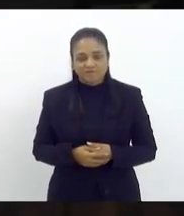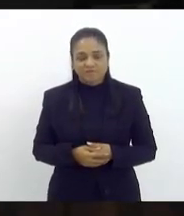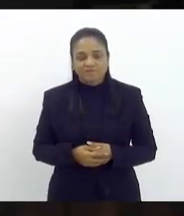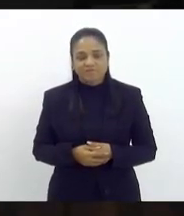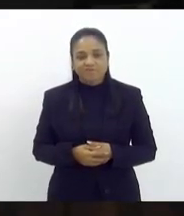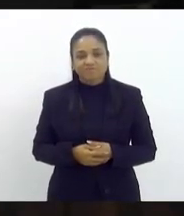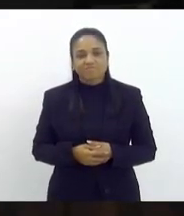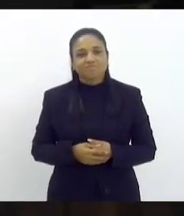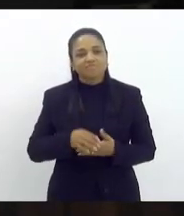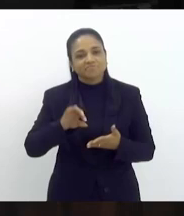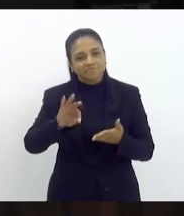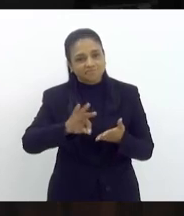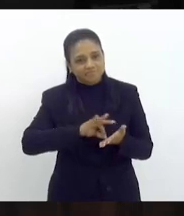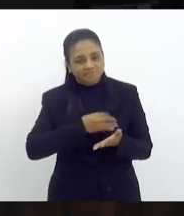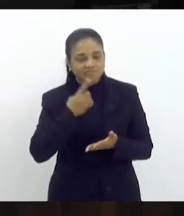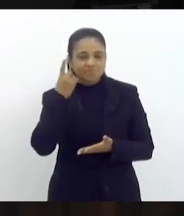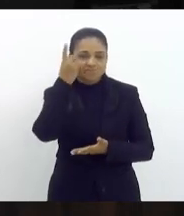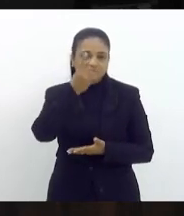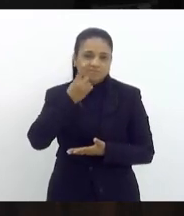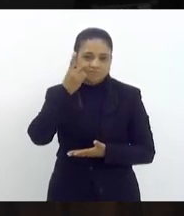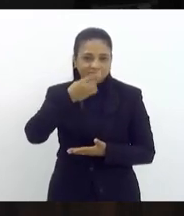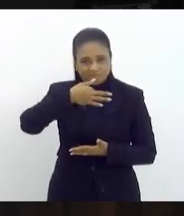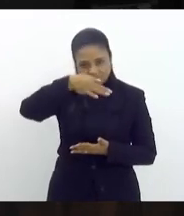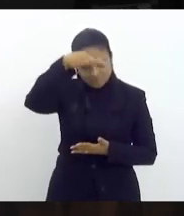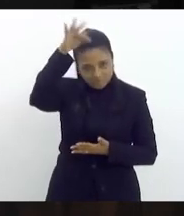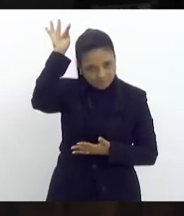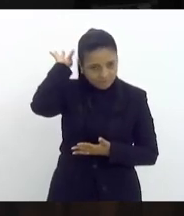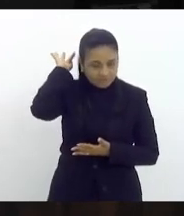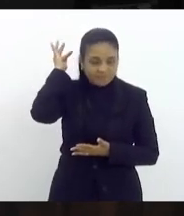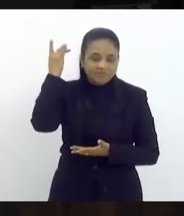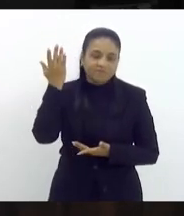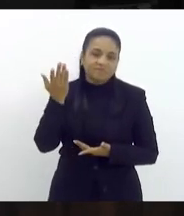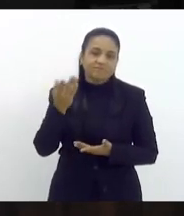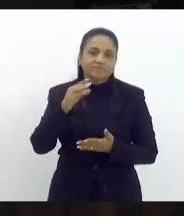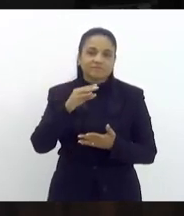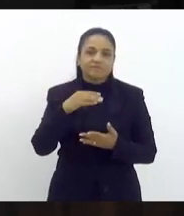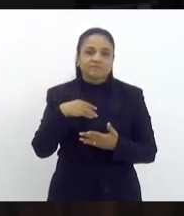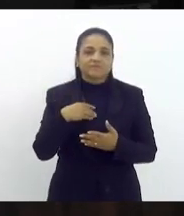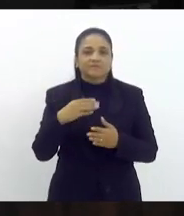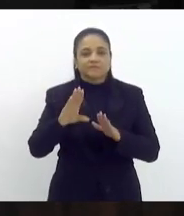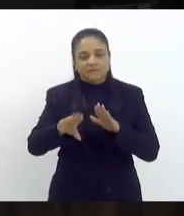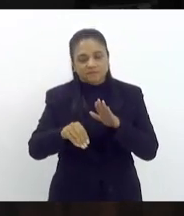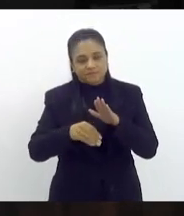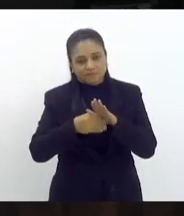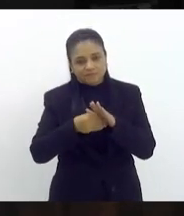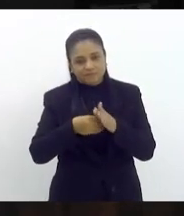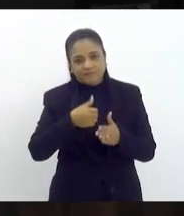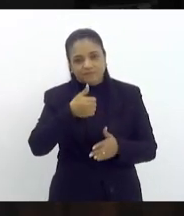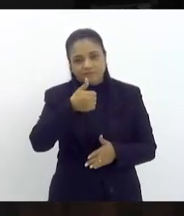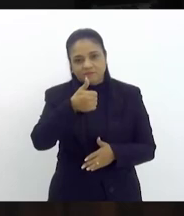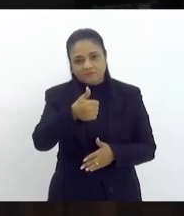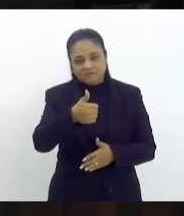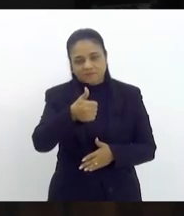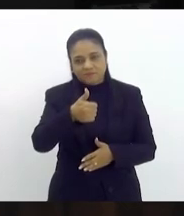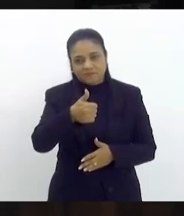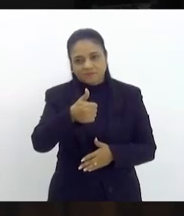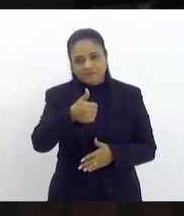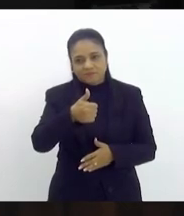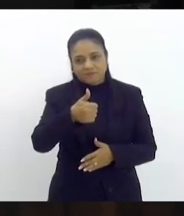orador deputado Flávio Serafini para a emenda 315 não